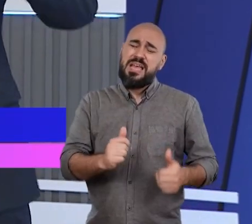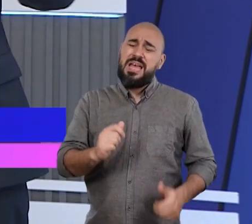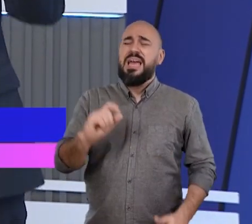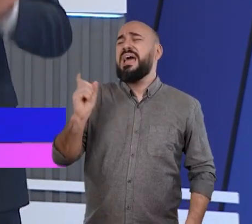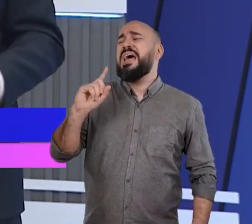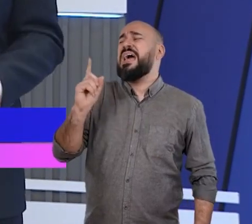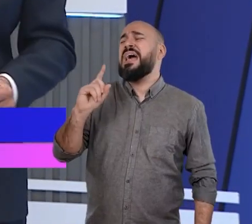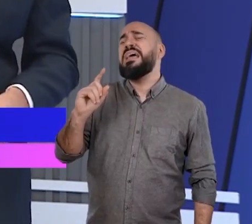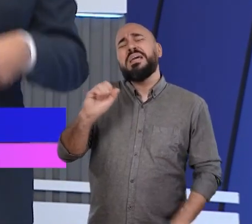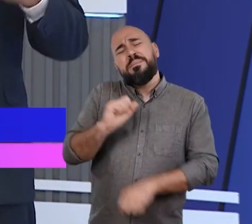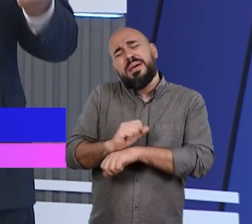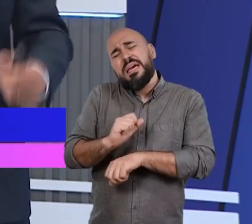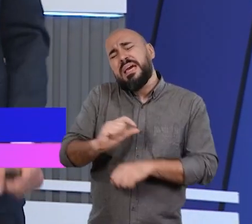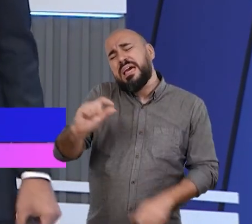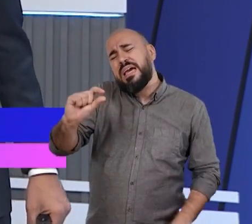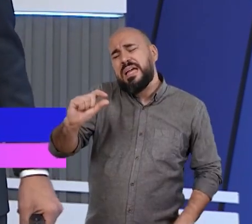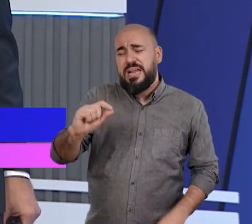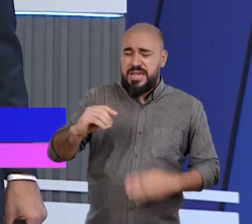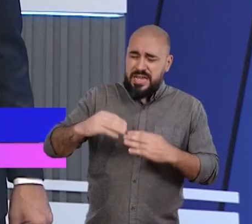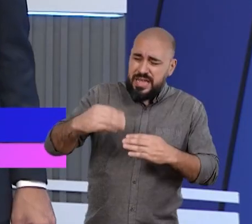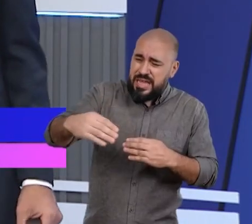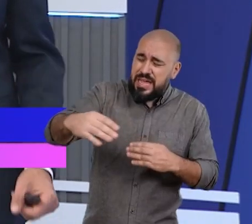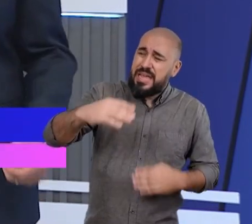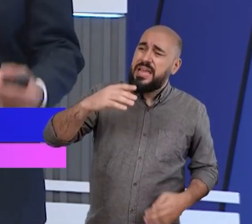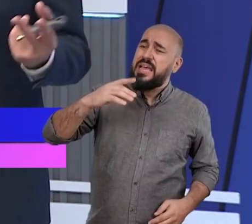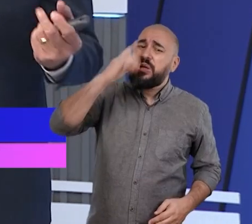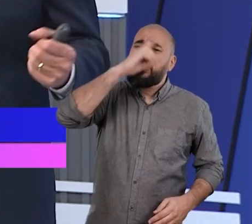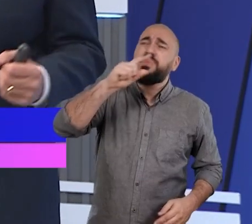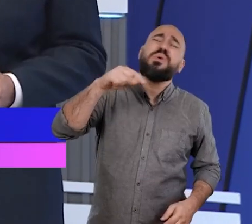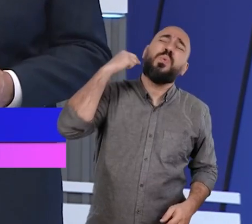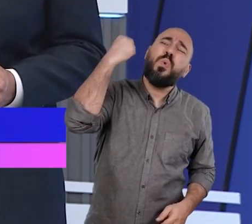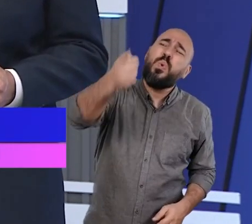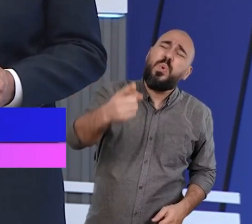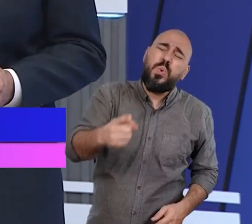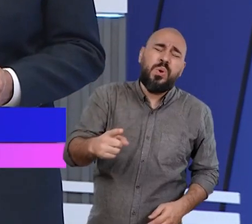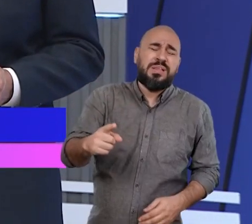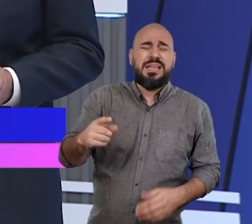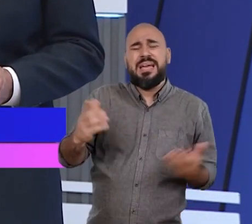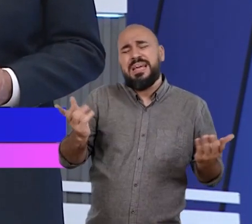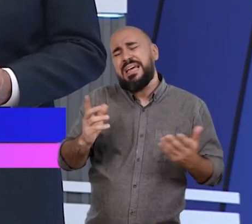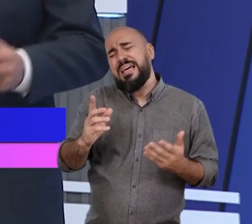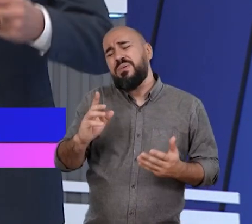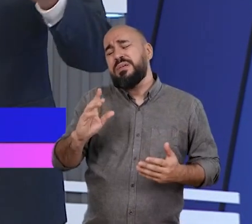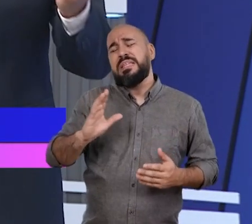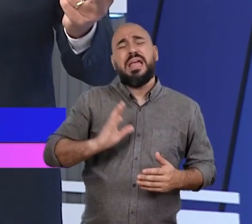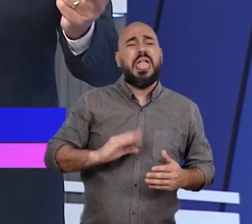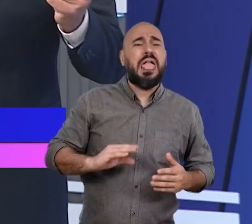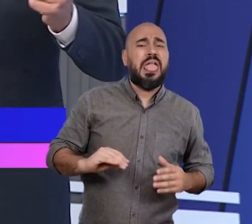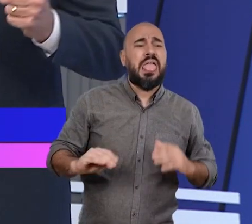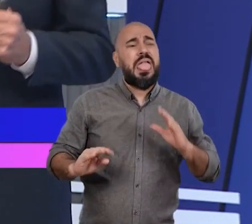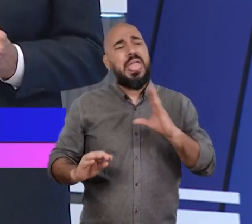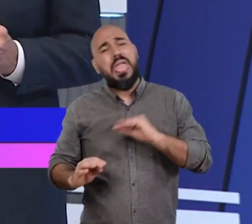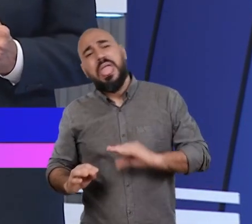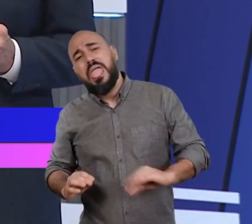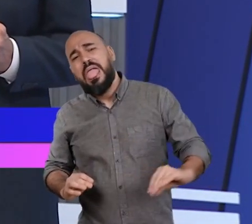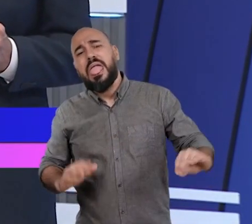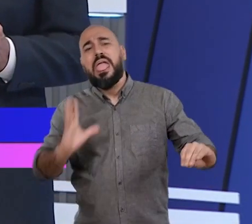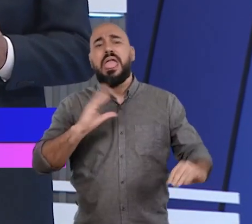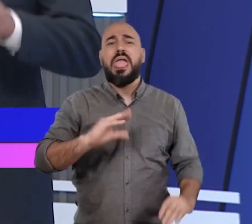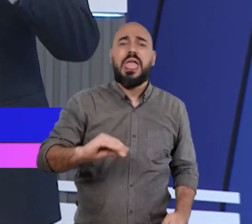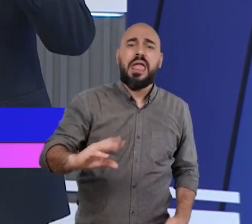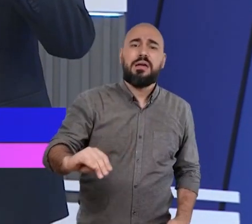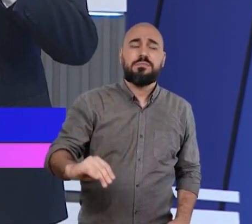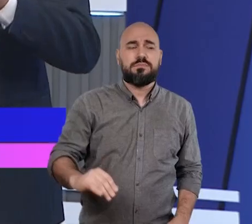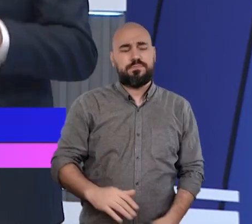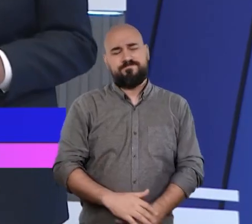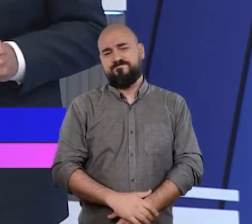vou, uma hora eu vou, num momento eu me decido. Quando é esse momento? Que horas é essa?